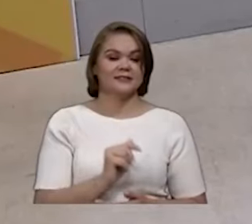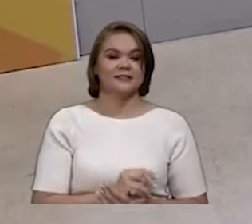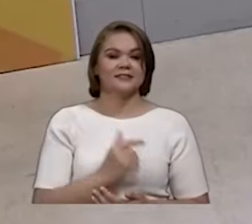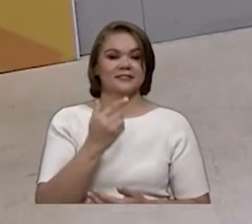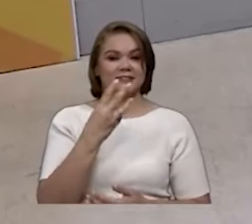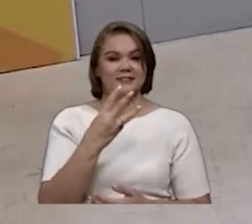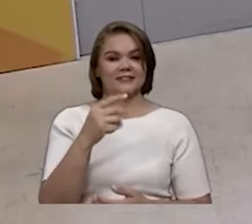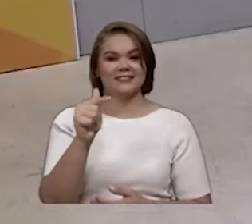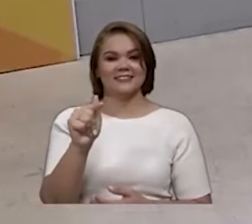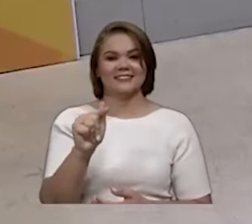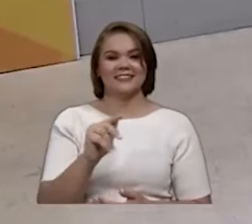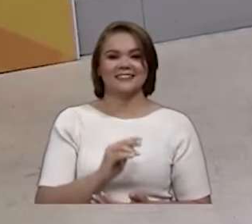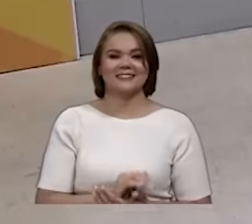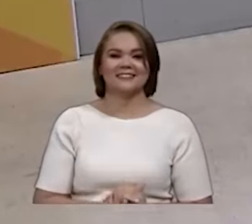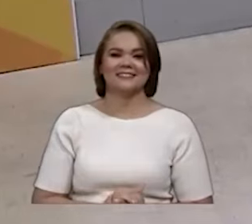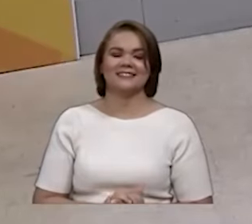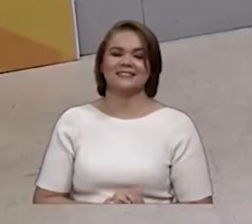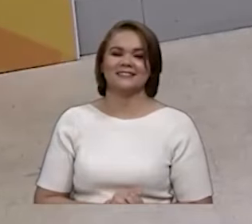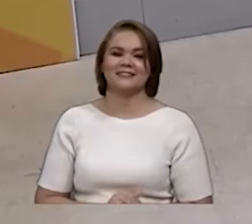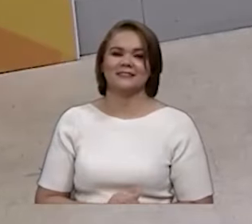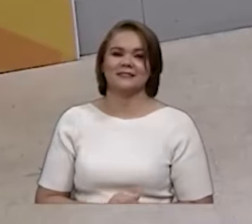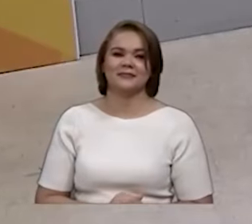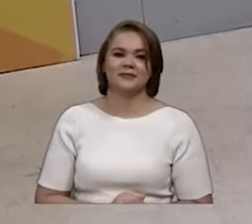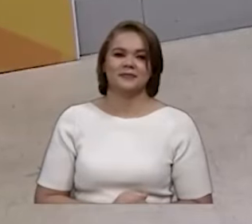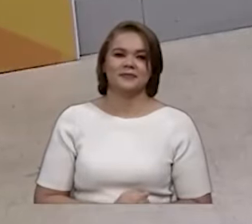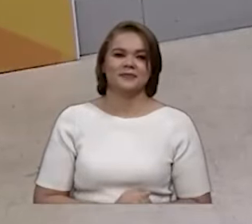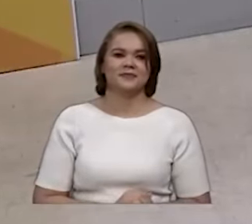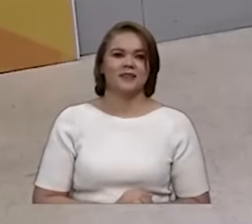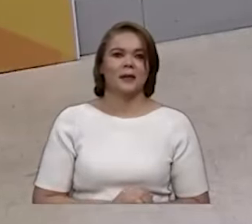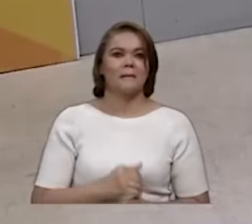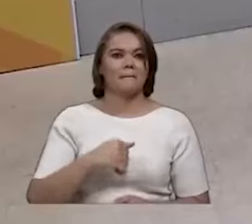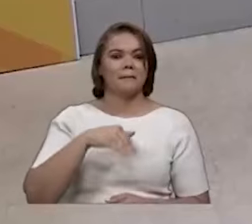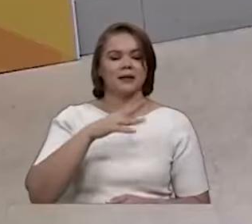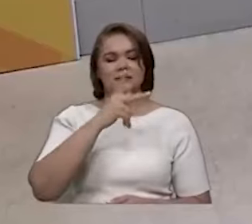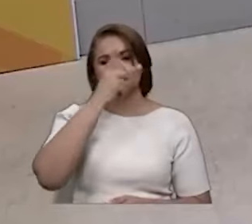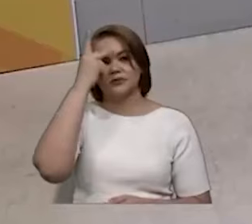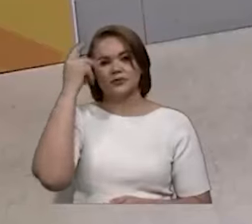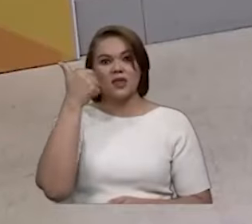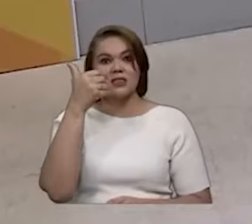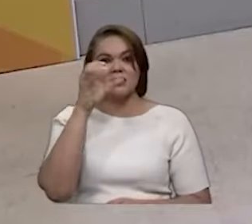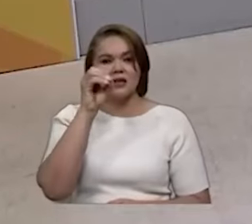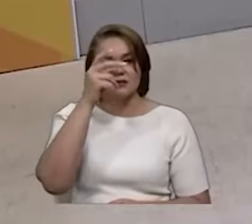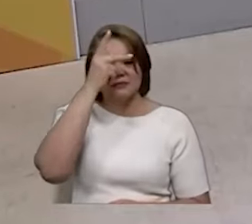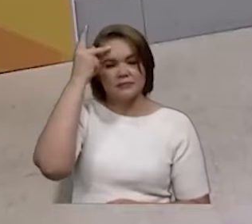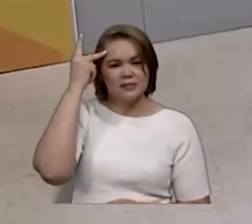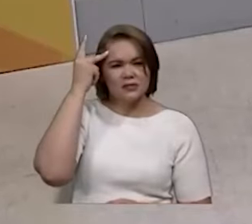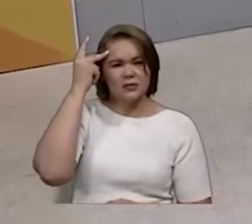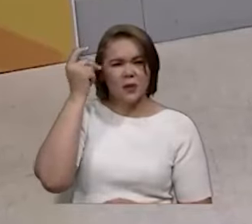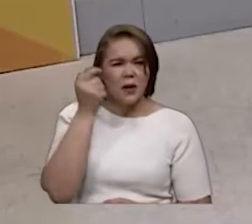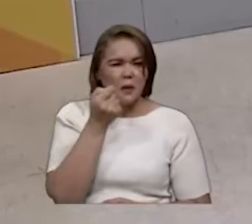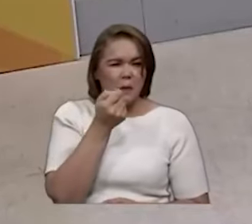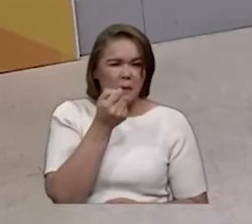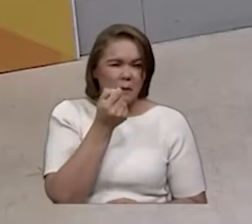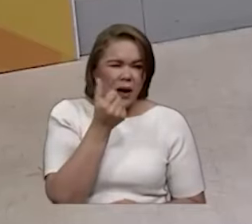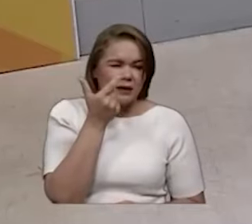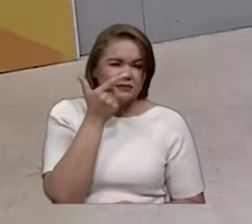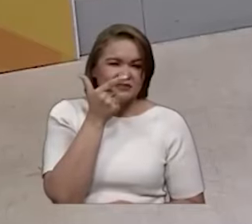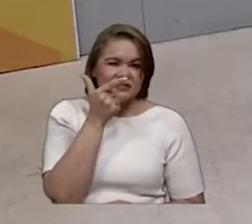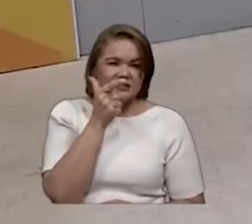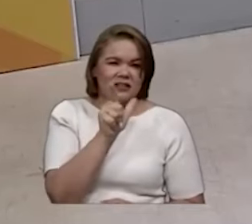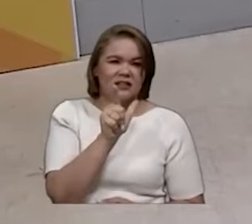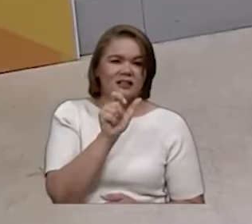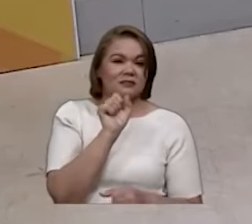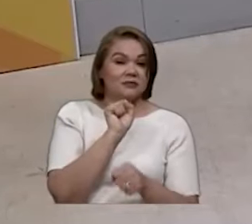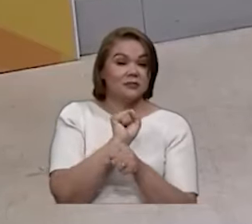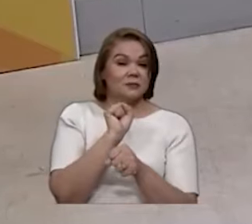37, 37. Subiu a fila, hein, 10 títulos agora estão ali emparelhados esperando a decisiva